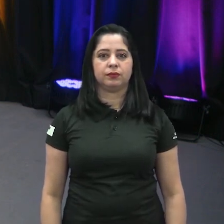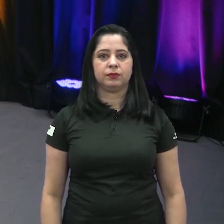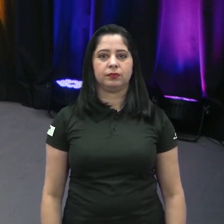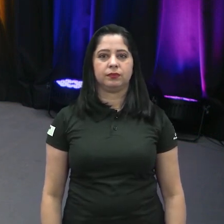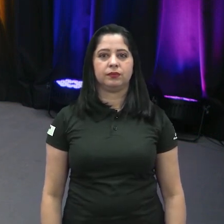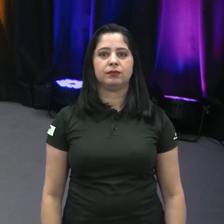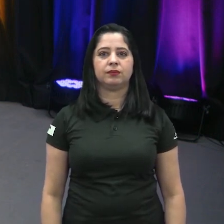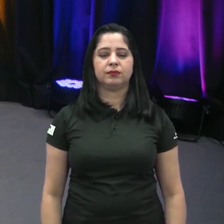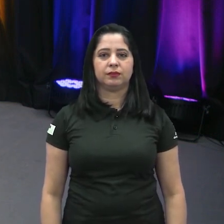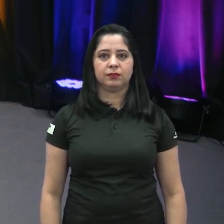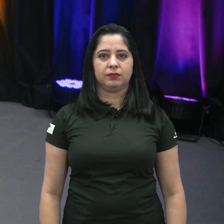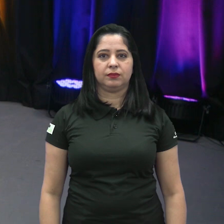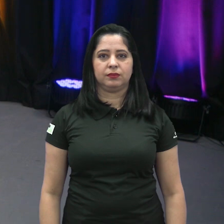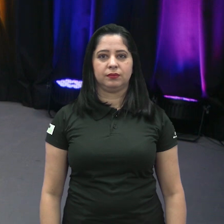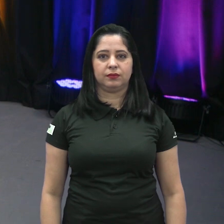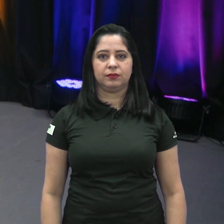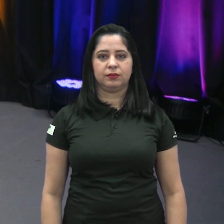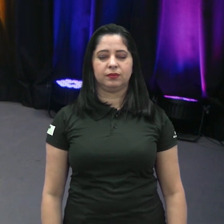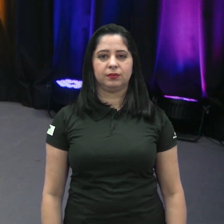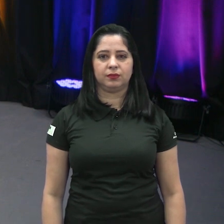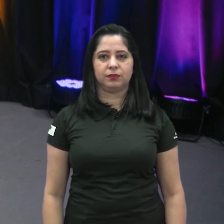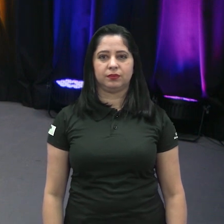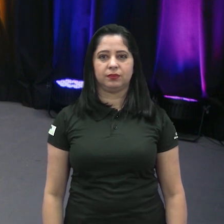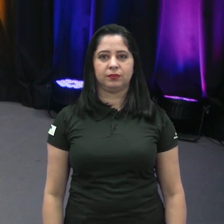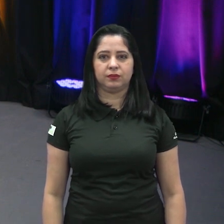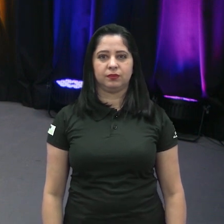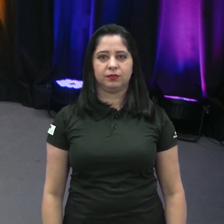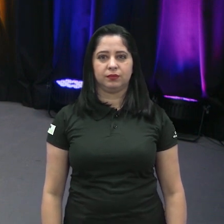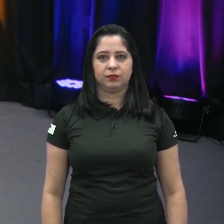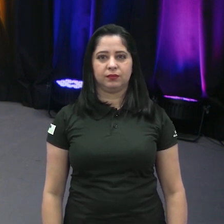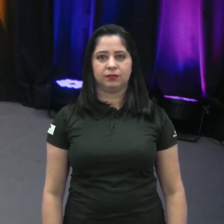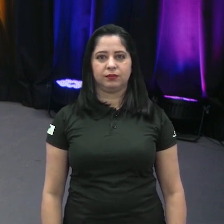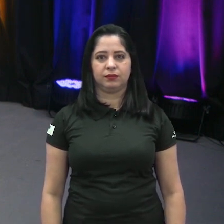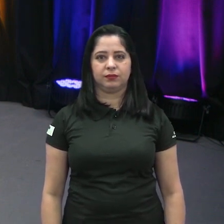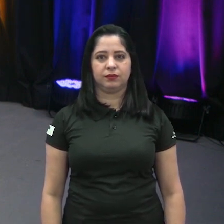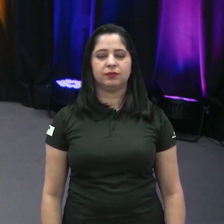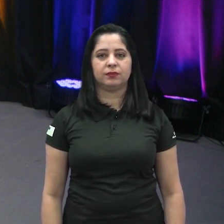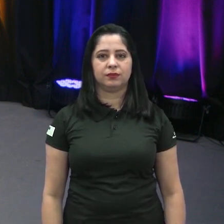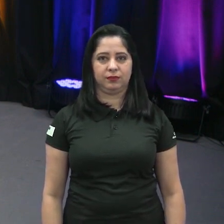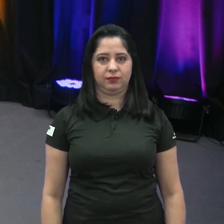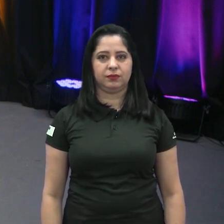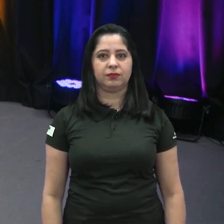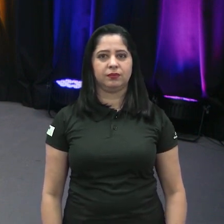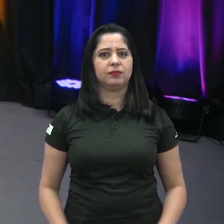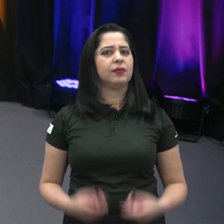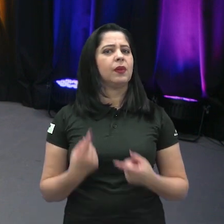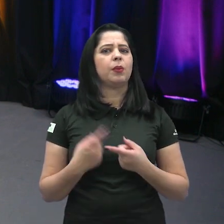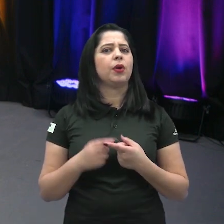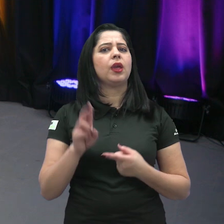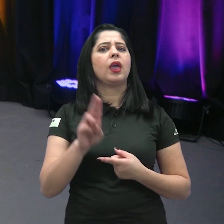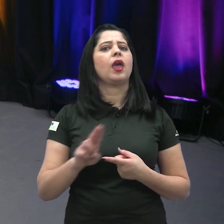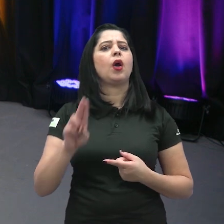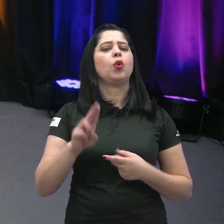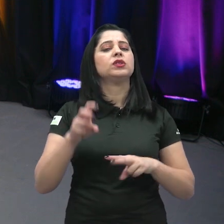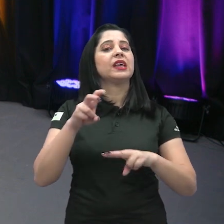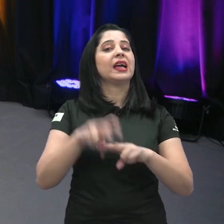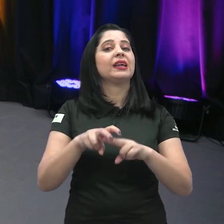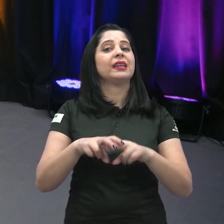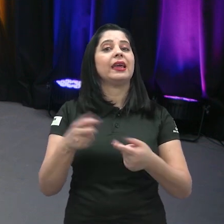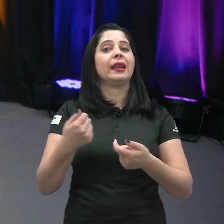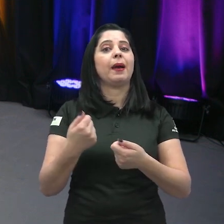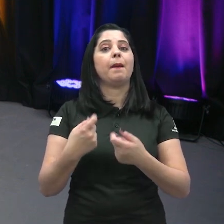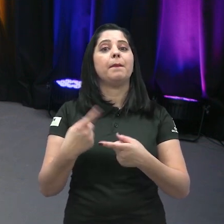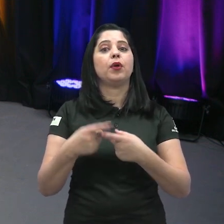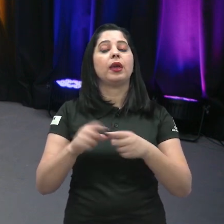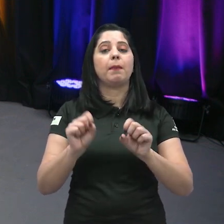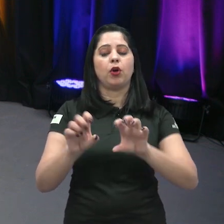apoiou, vou sentar e levanto, sentei e levanto. Por que utilizar a cadeira? Ela é uma